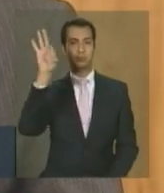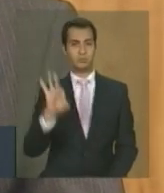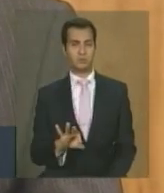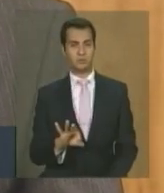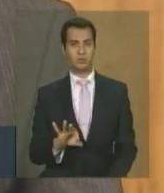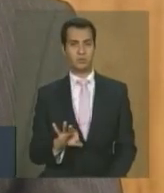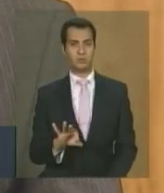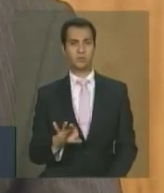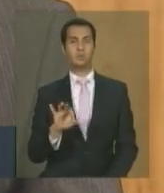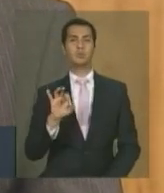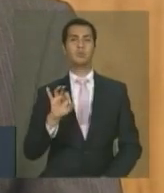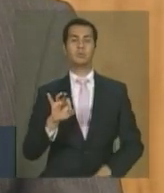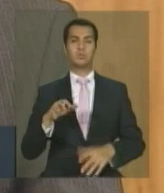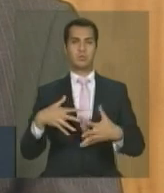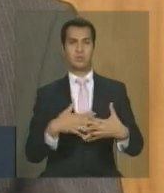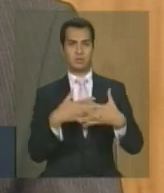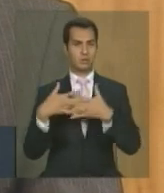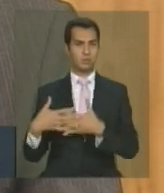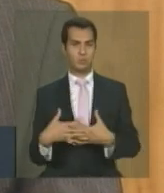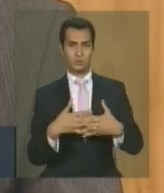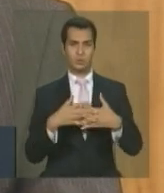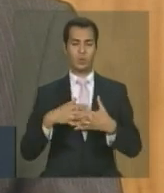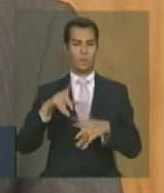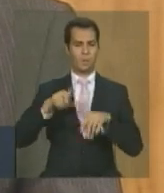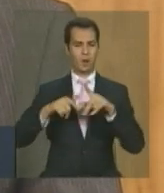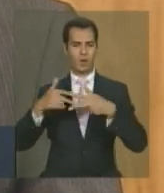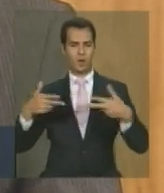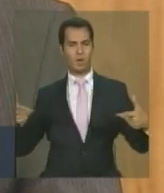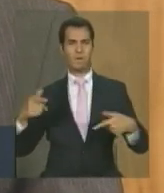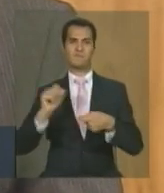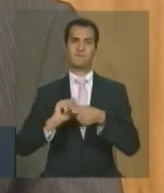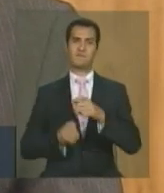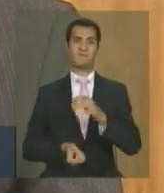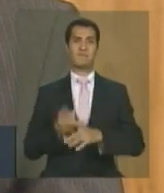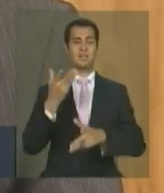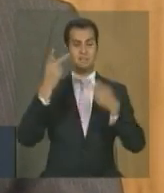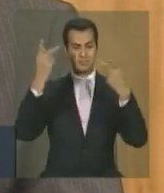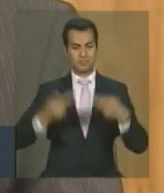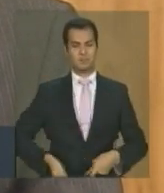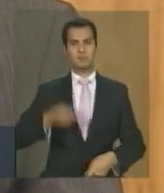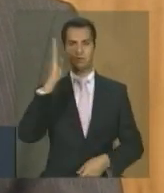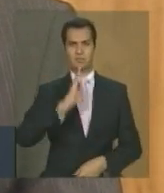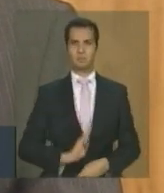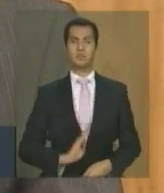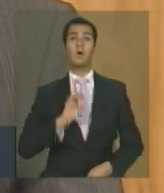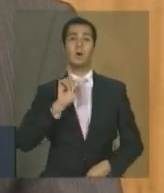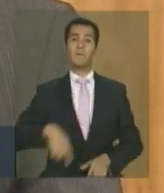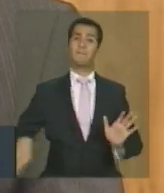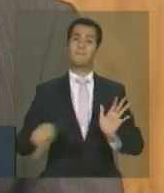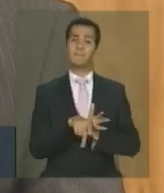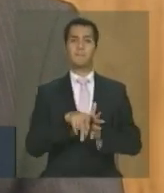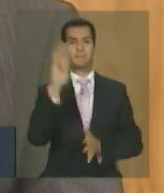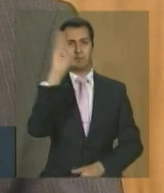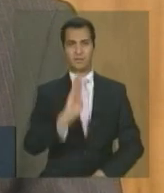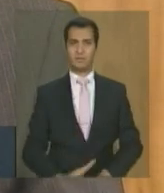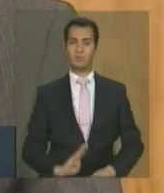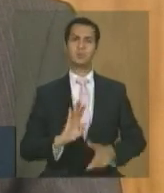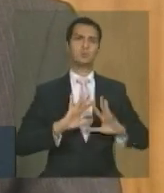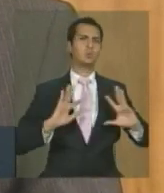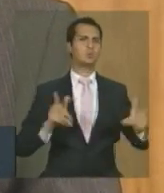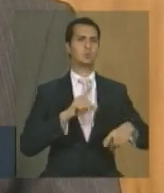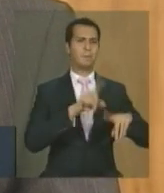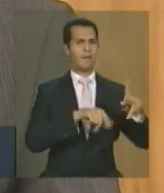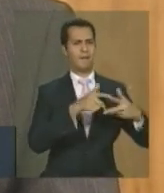99,5% dos caminhões produzidos no Brasil. Conteúdo local, processo produtivo